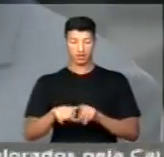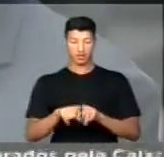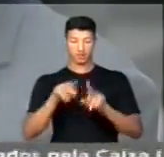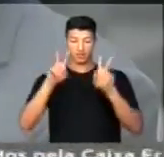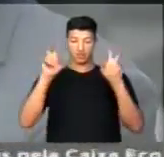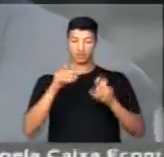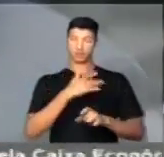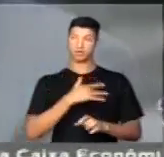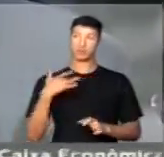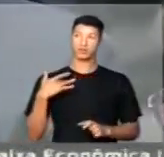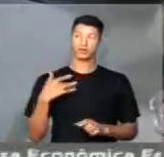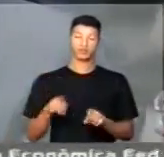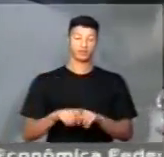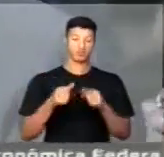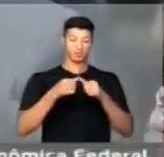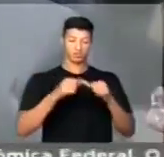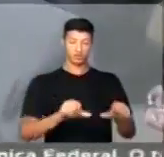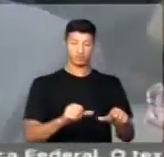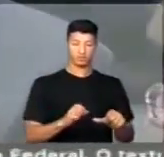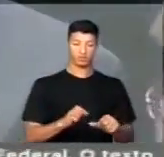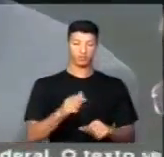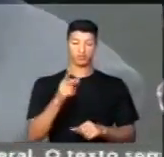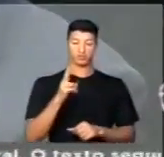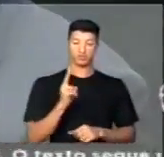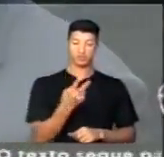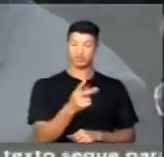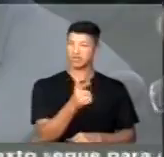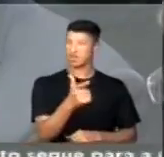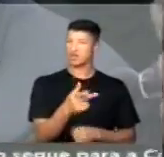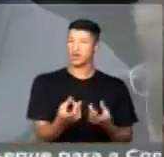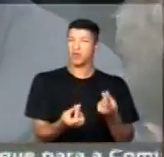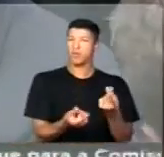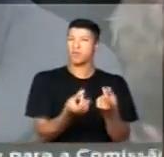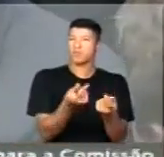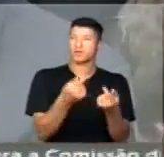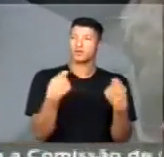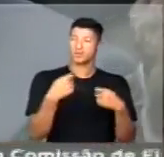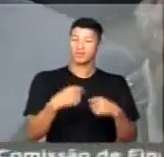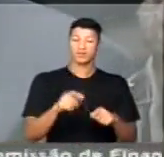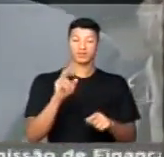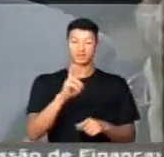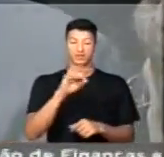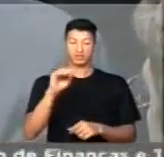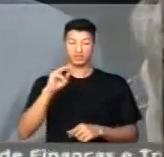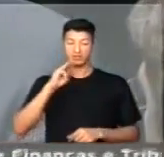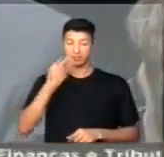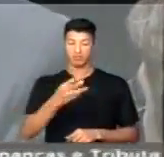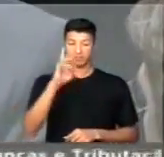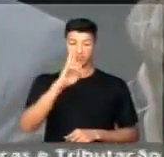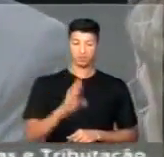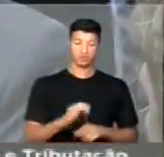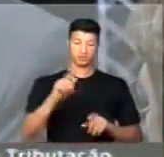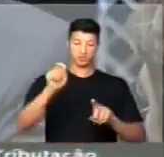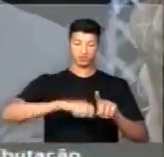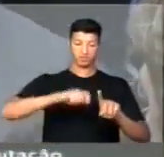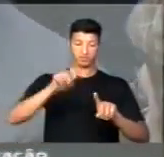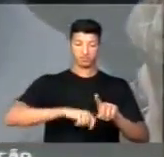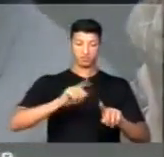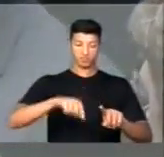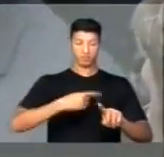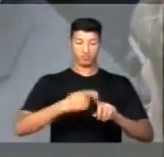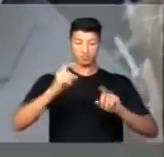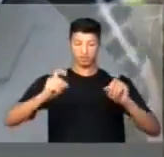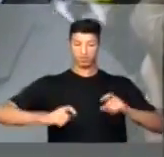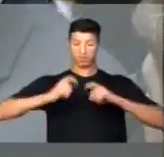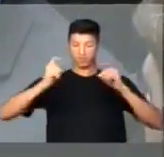na área da saúde, que está sem manutenção. Ele precisa de R$500 mil por mês. É o maior